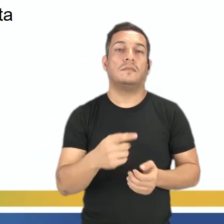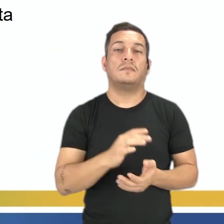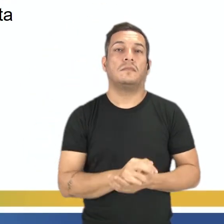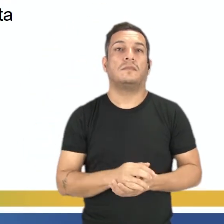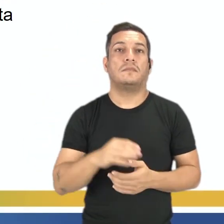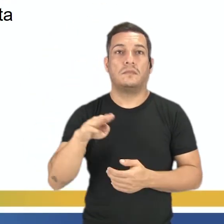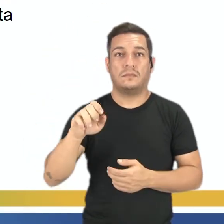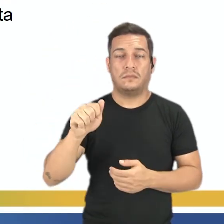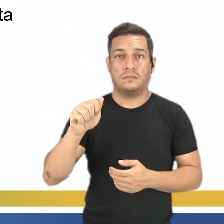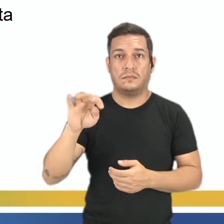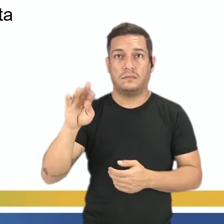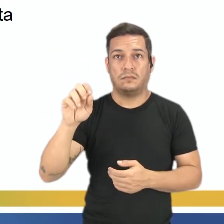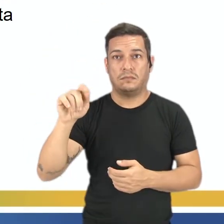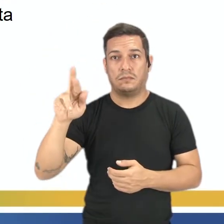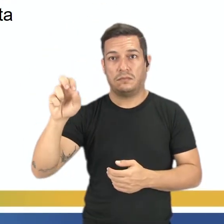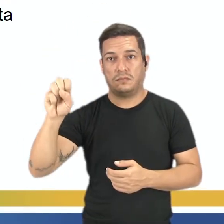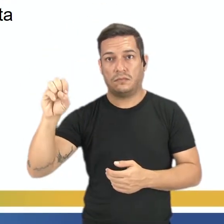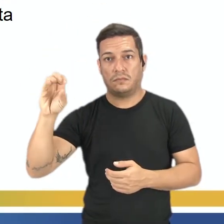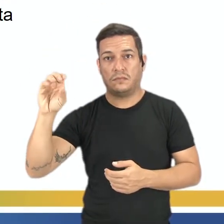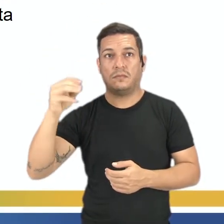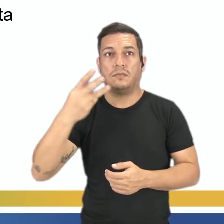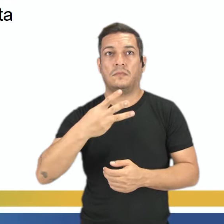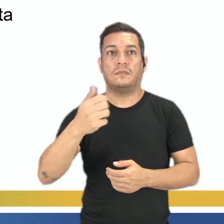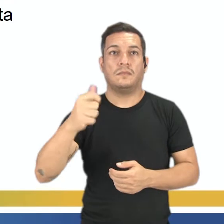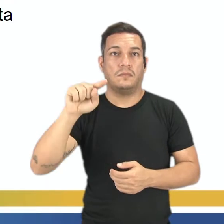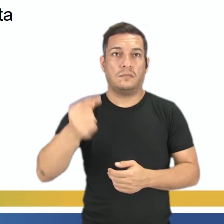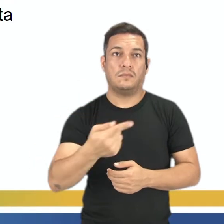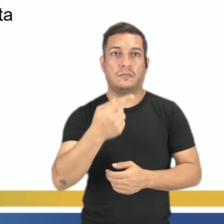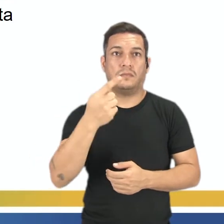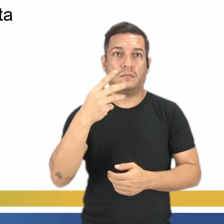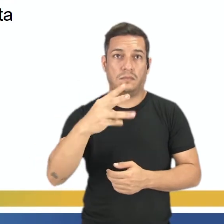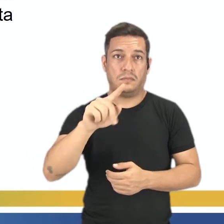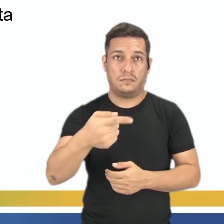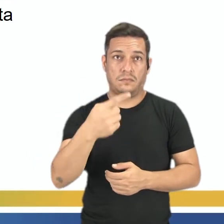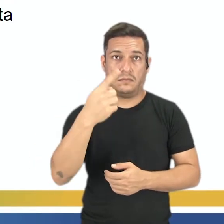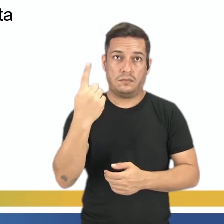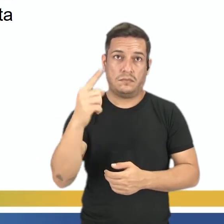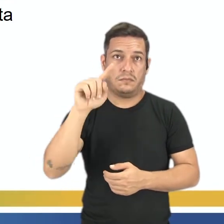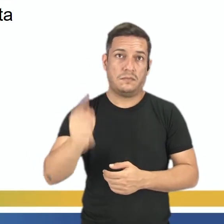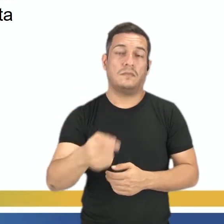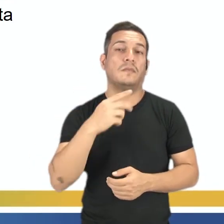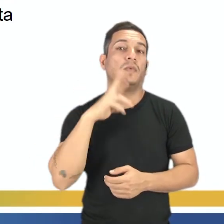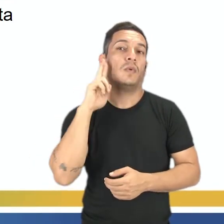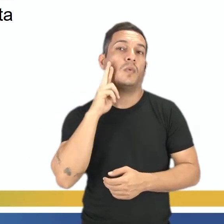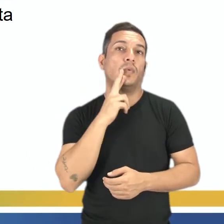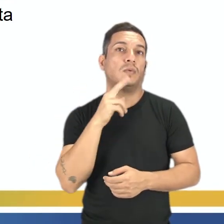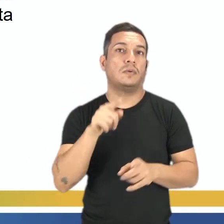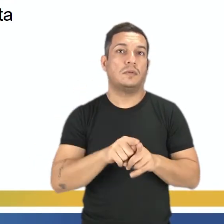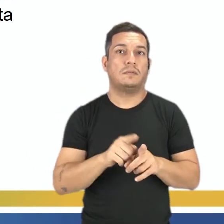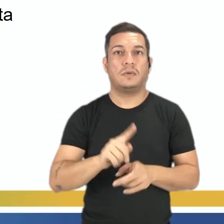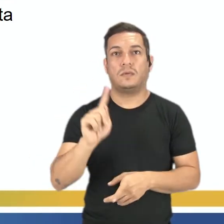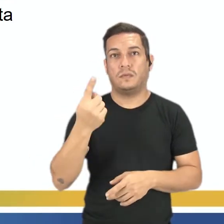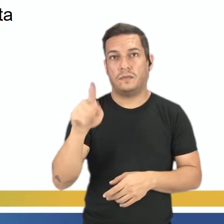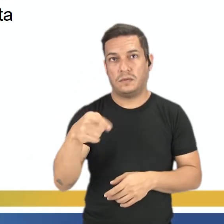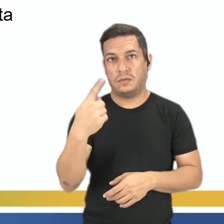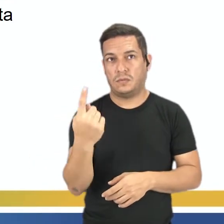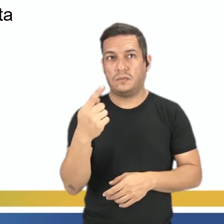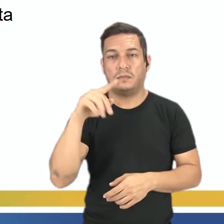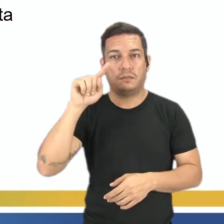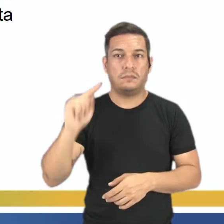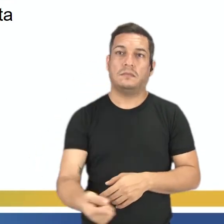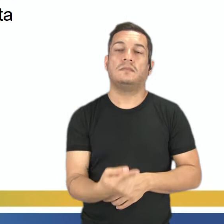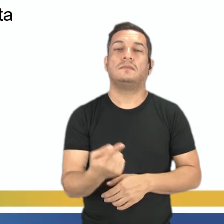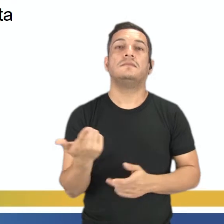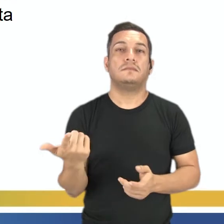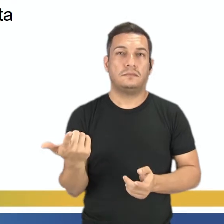conflito. Mato Grosso, 31,1 milhões de hectares em conflitos, né? Rondônia, 1,1 milhão,